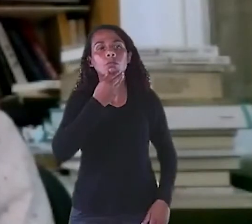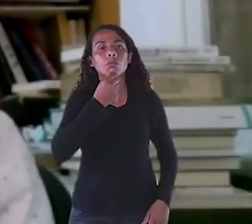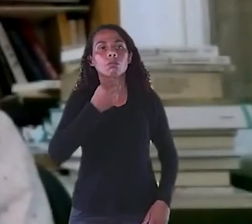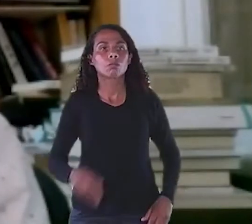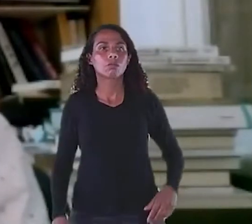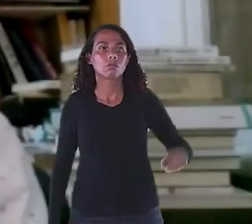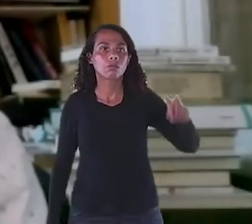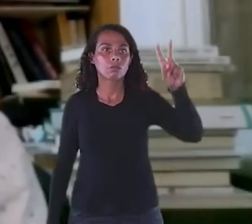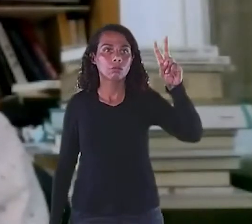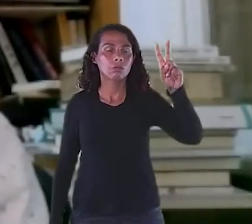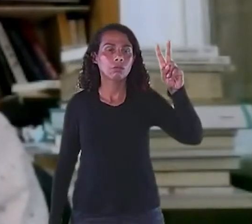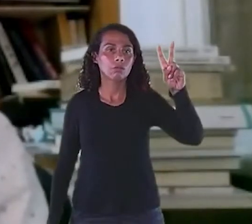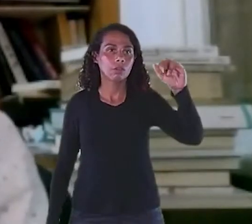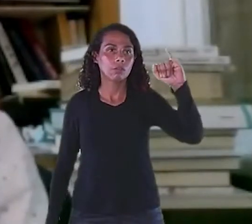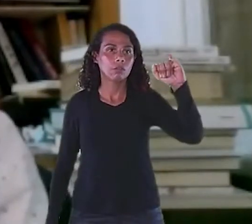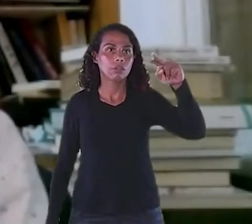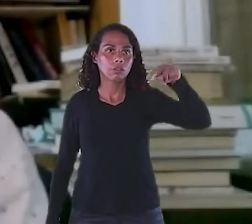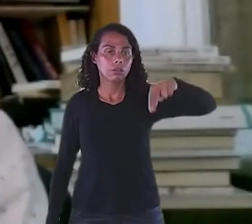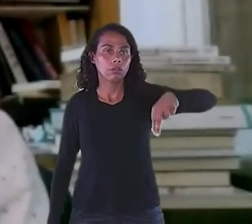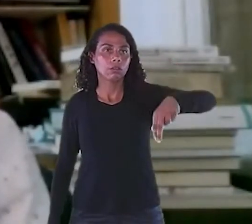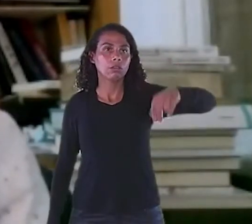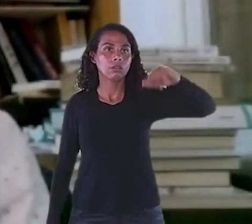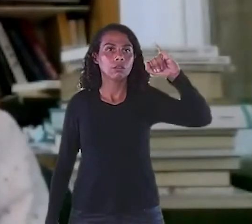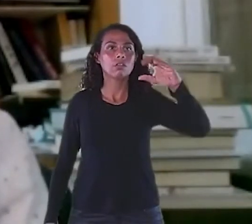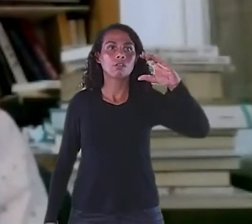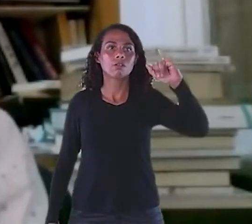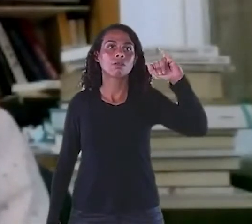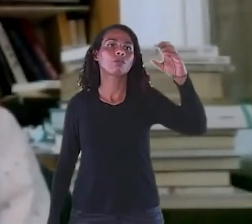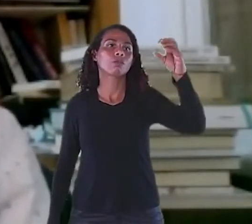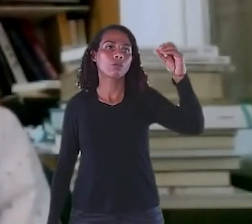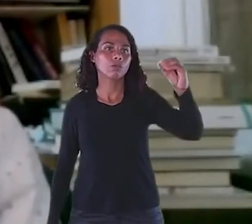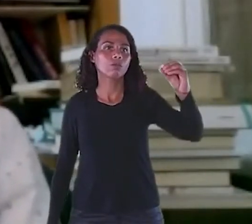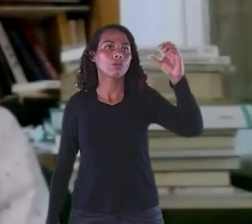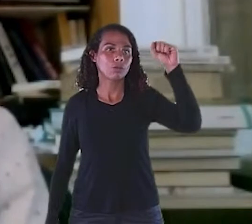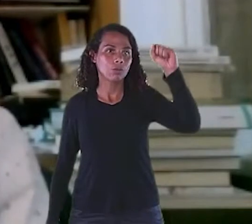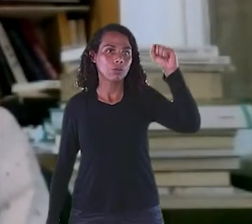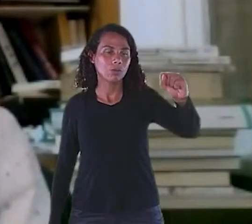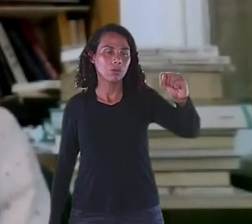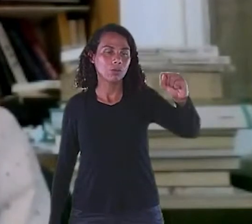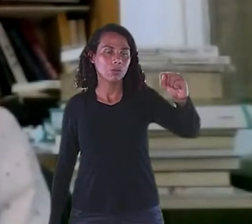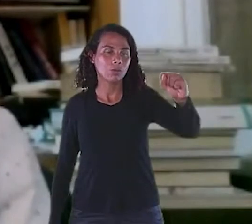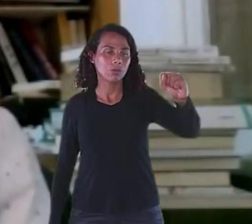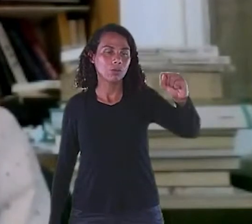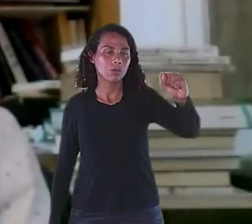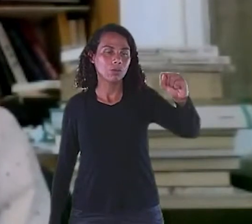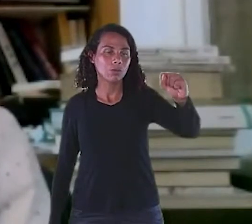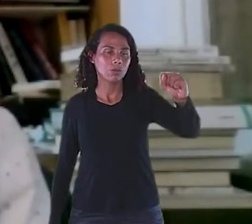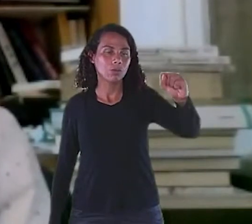vinha escrever a biografia, né, uma biografia e tal.